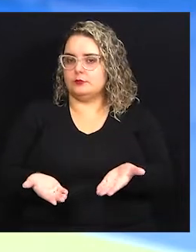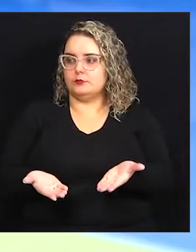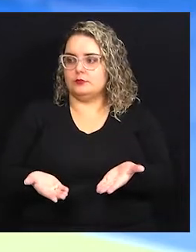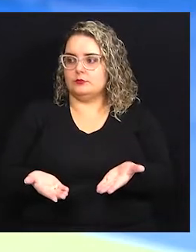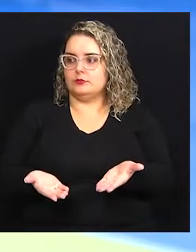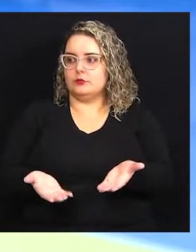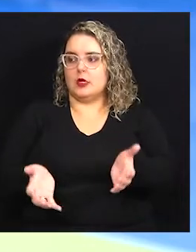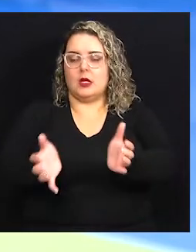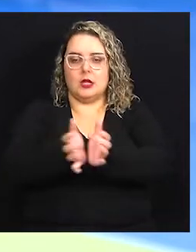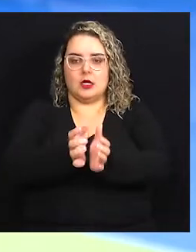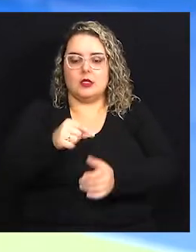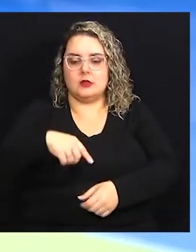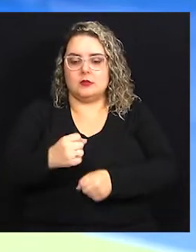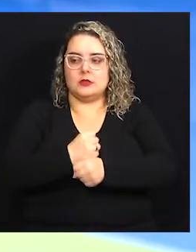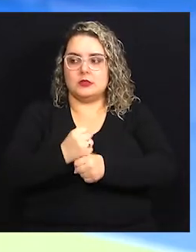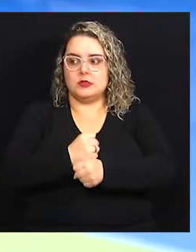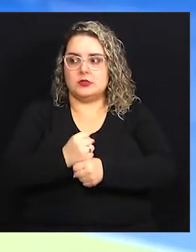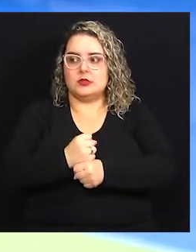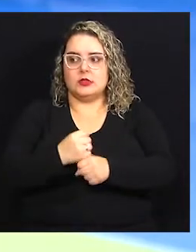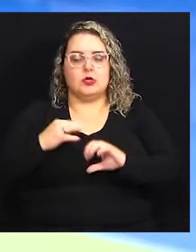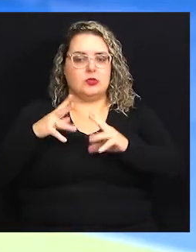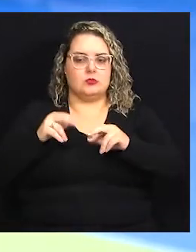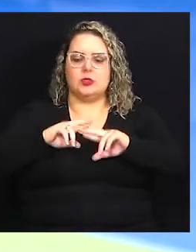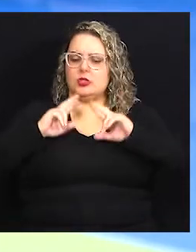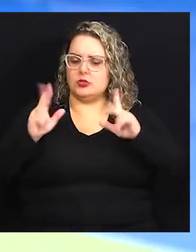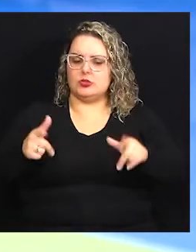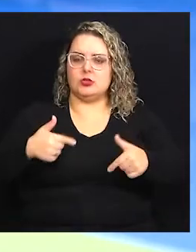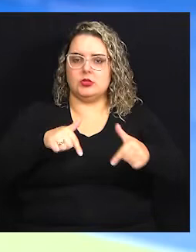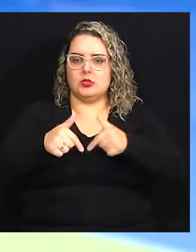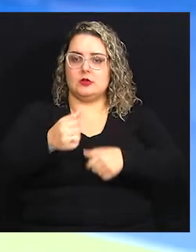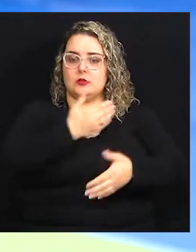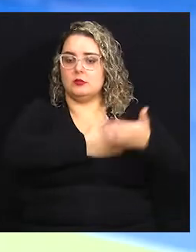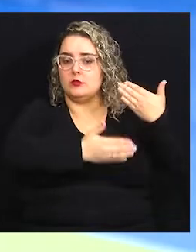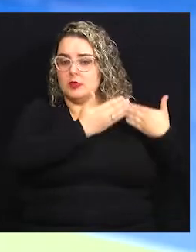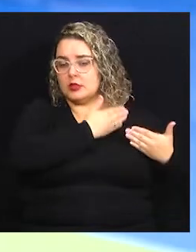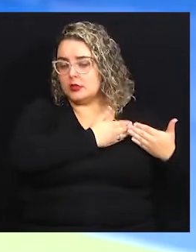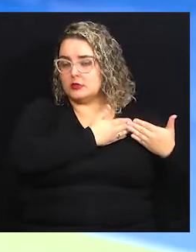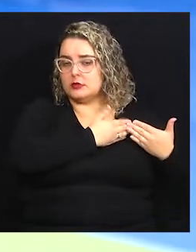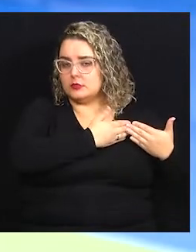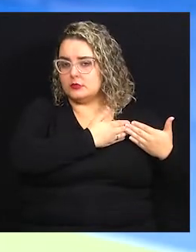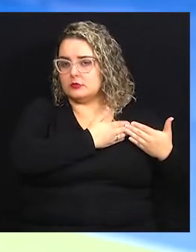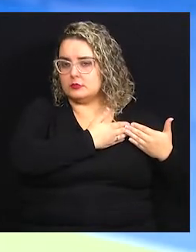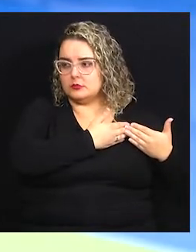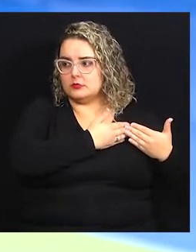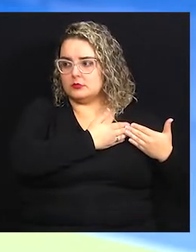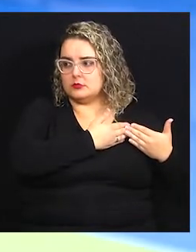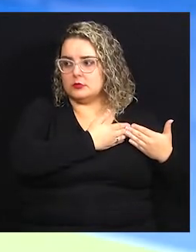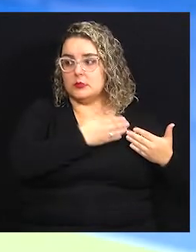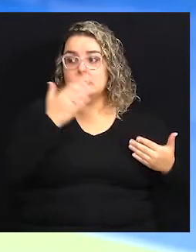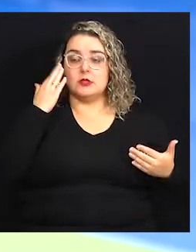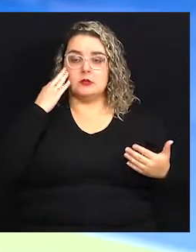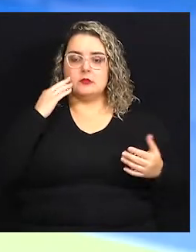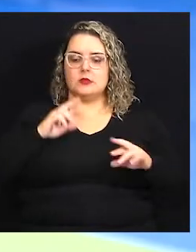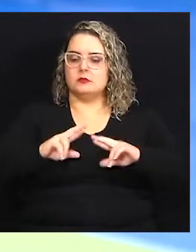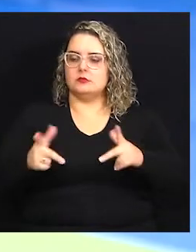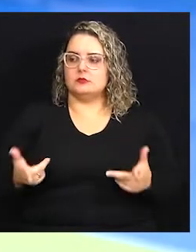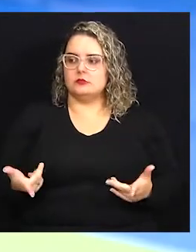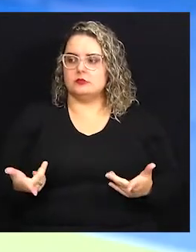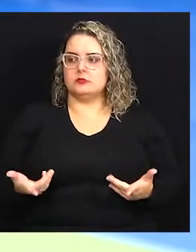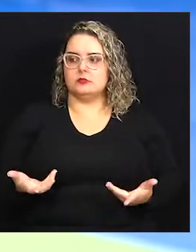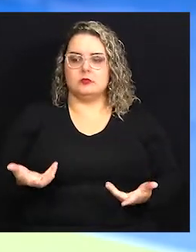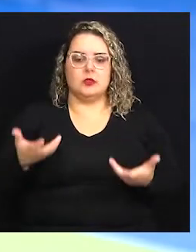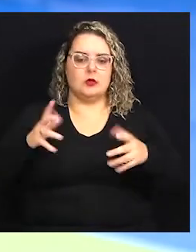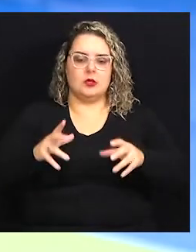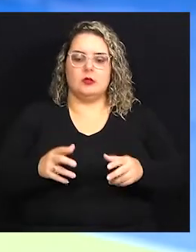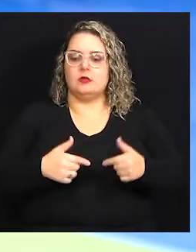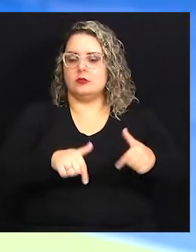A equipe que eu estou trabalhando esse ano está sendo totalmente diferente com a equipe que eu trabalhei a temporada passada. Você tem que saber diferenciar. Você não adianta querer fazer o mesmo